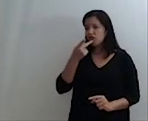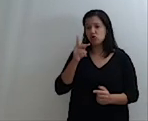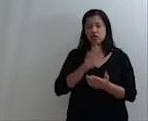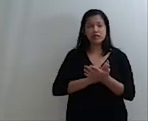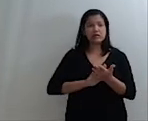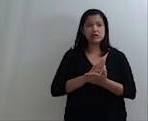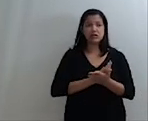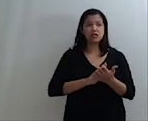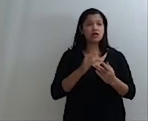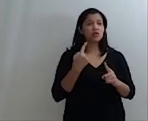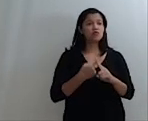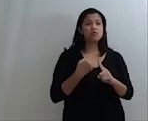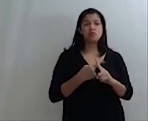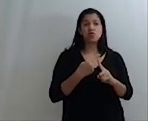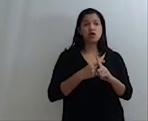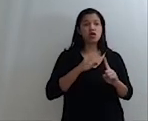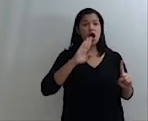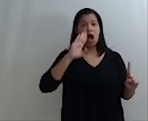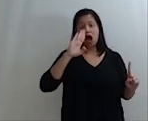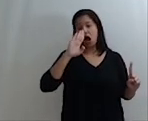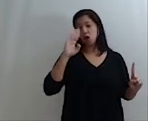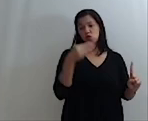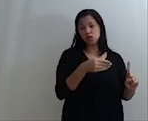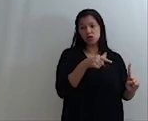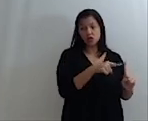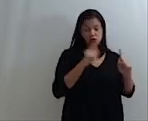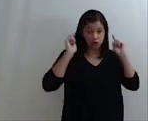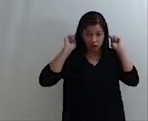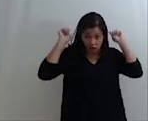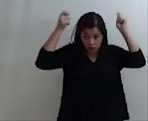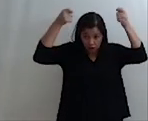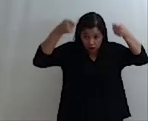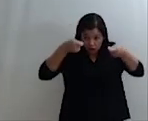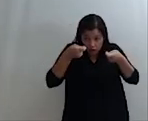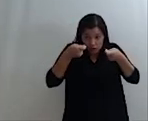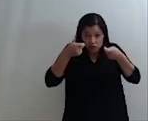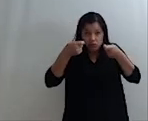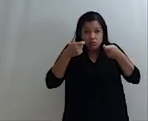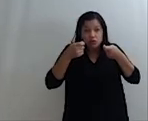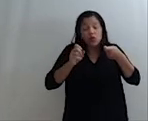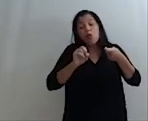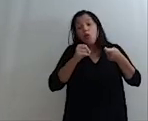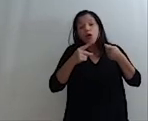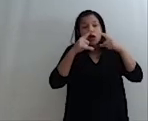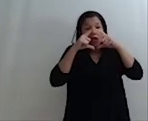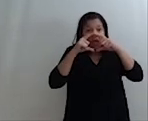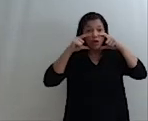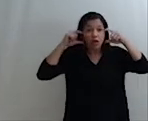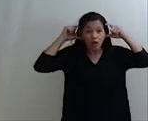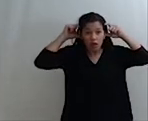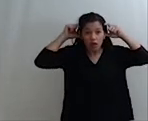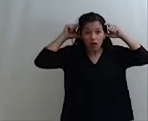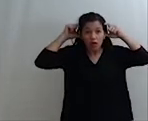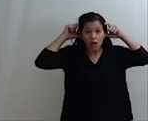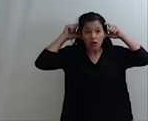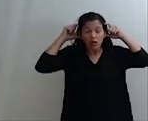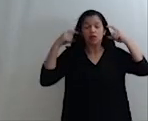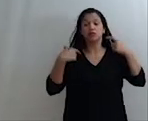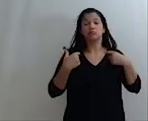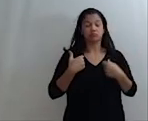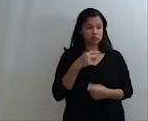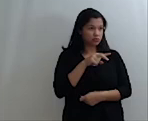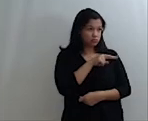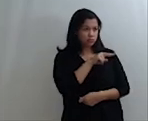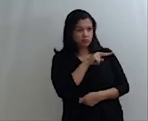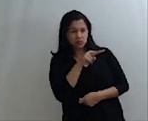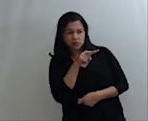acusados estavam encapuzados um ele estava com capuz e o outro com lenço e a vítima parece que reconheceu o